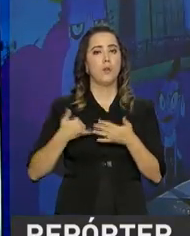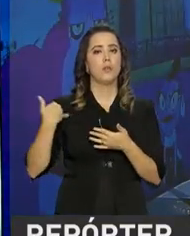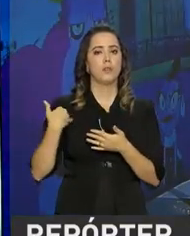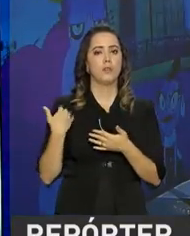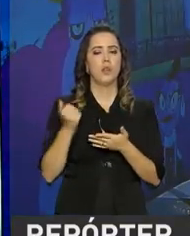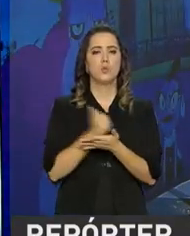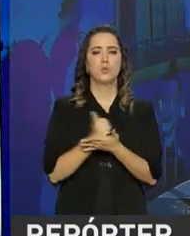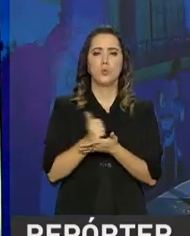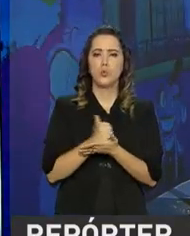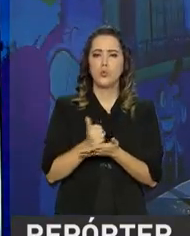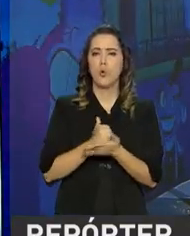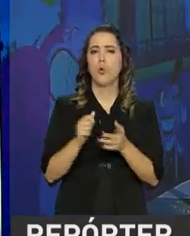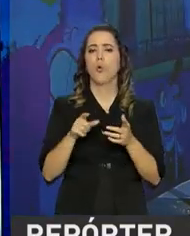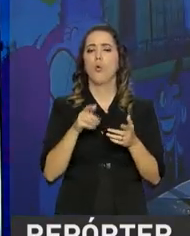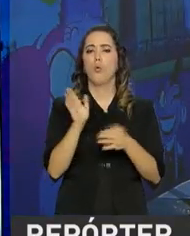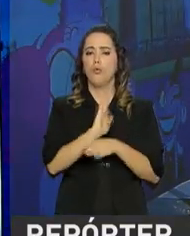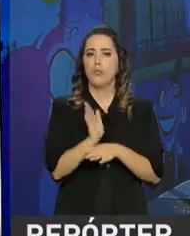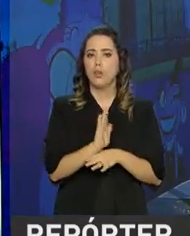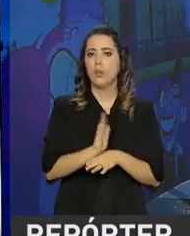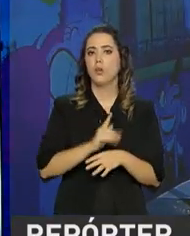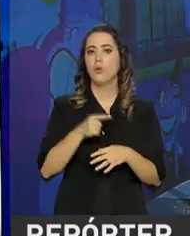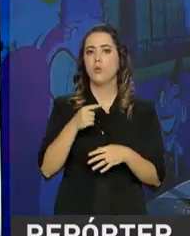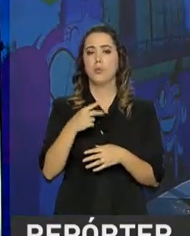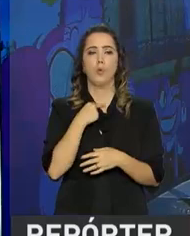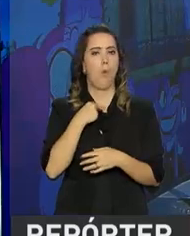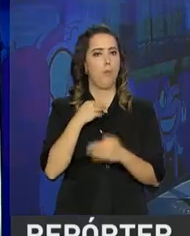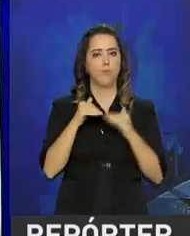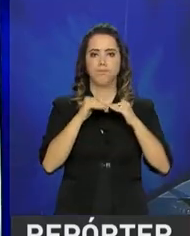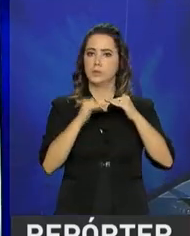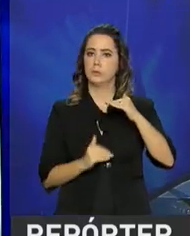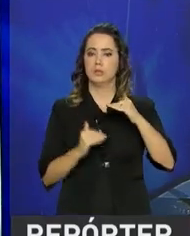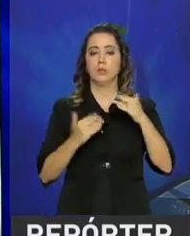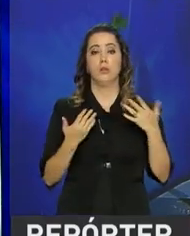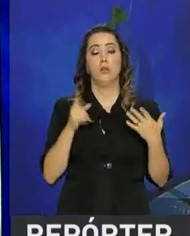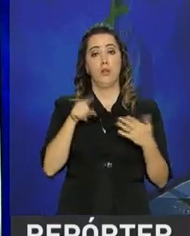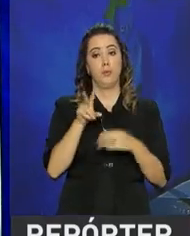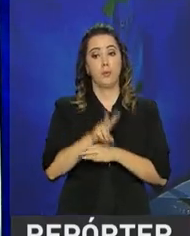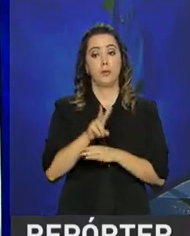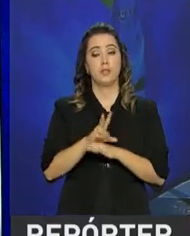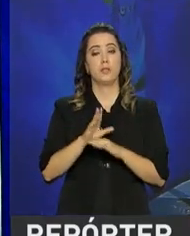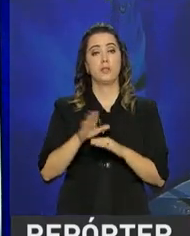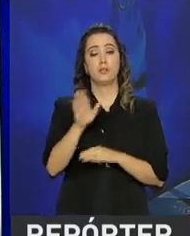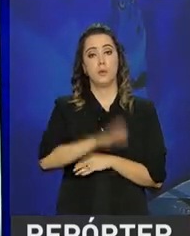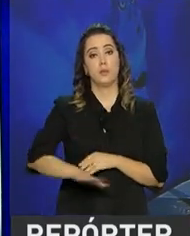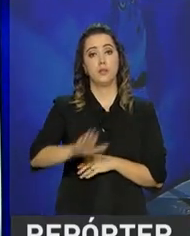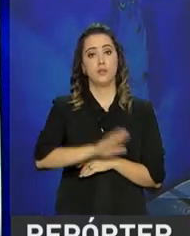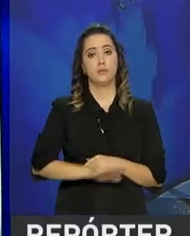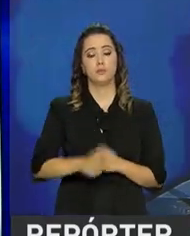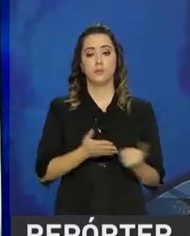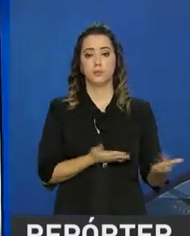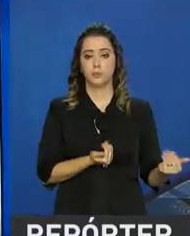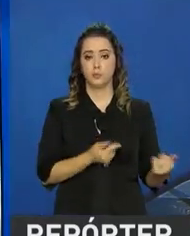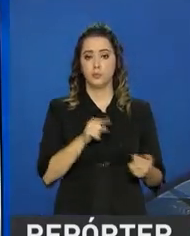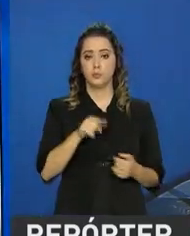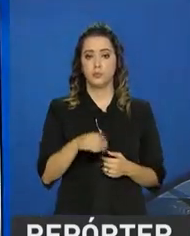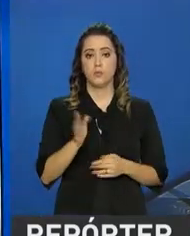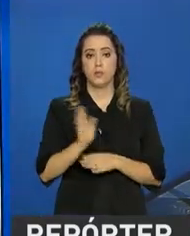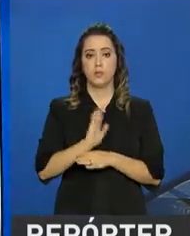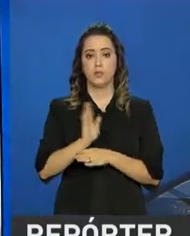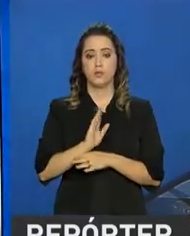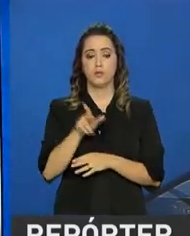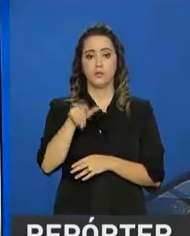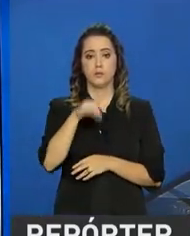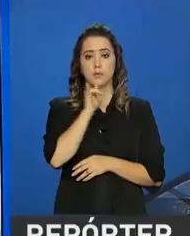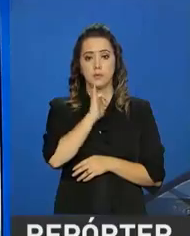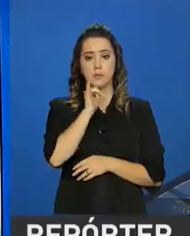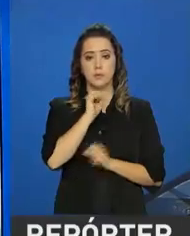jogo, aplicativo ou filme não são recomendados. É uma proteção à criança e ao adolescente. Esse filme, por exemplo,